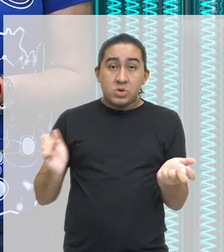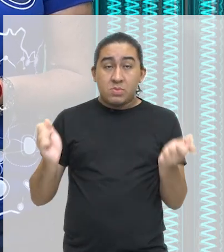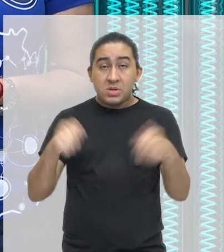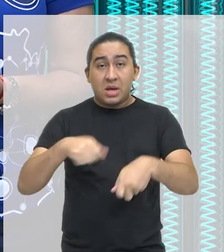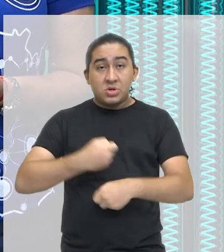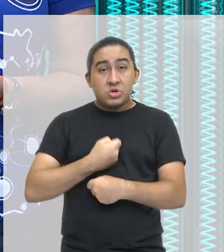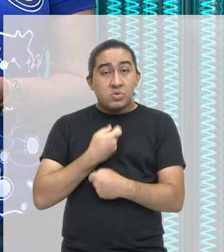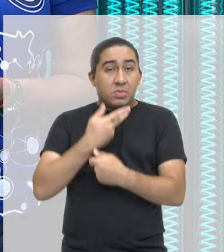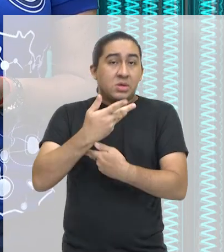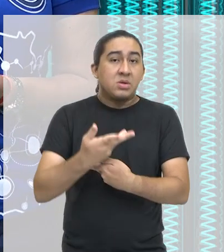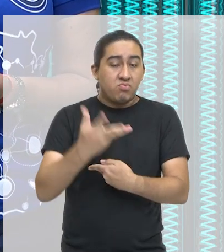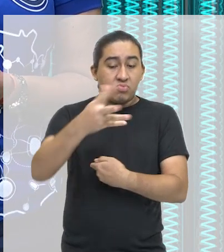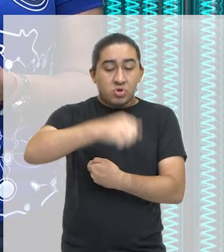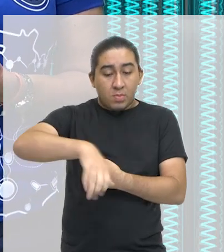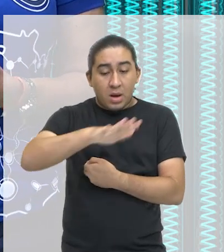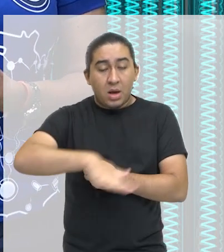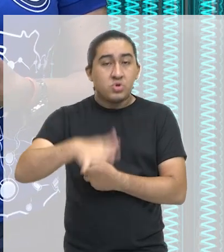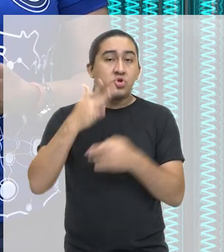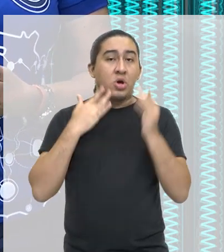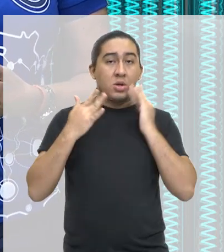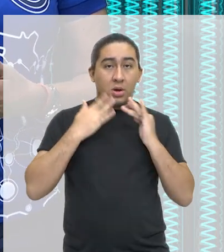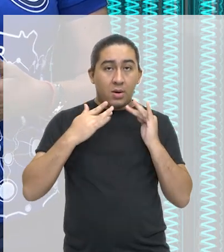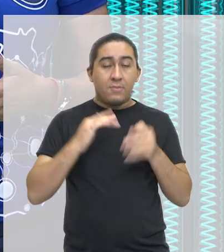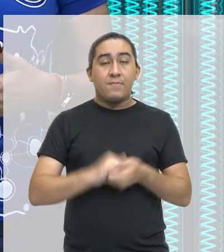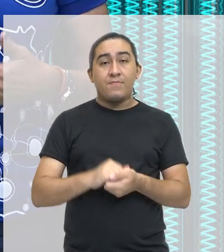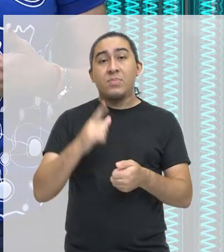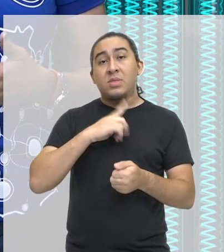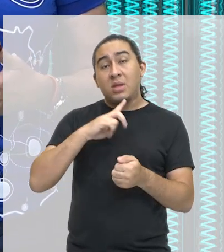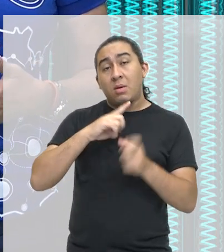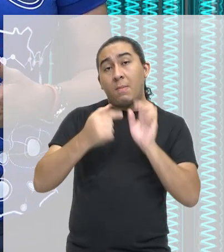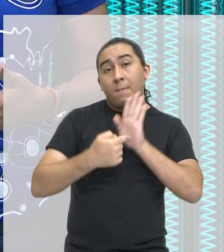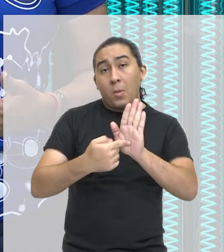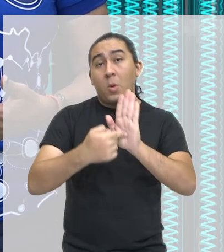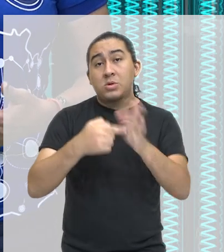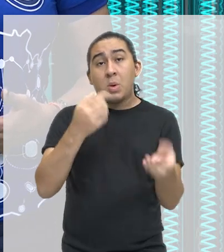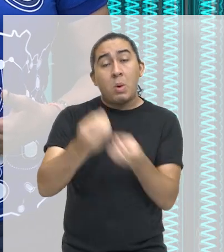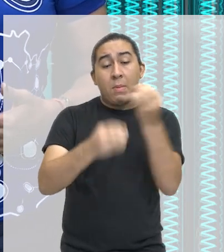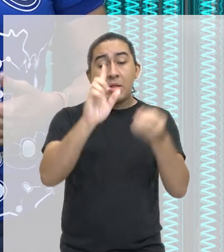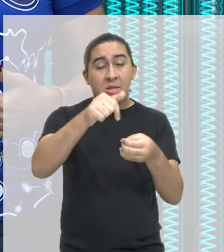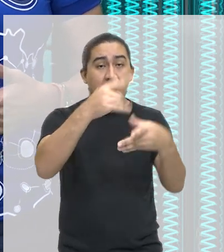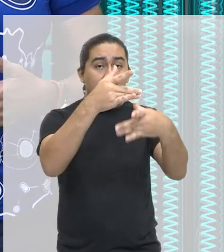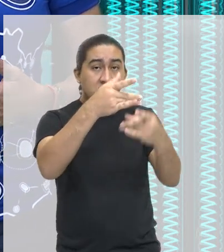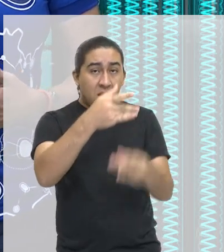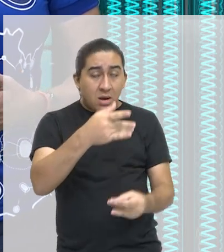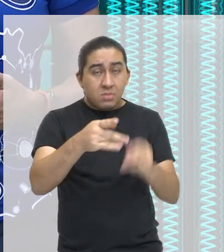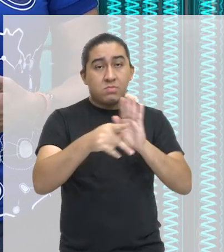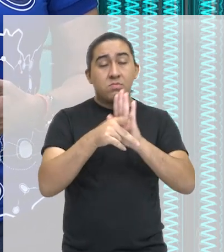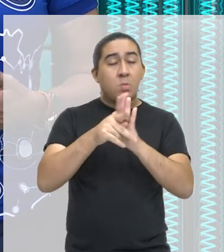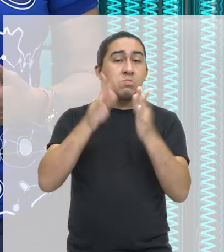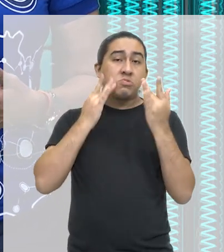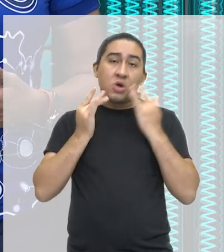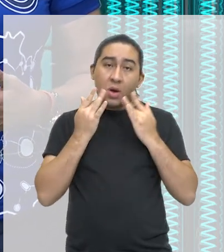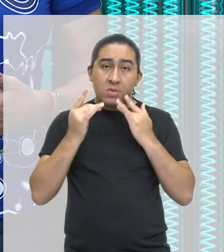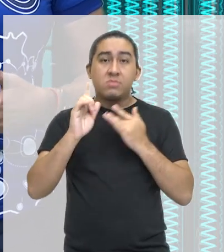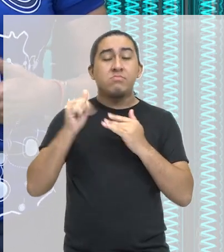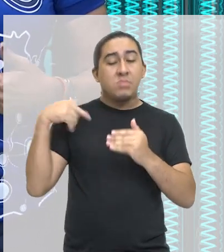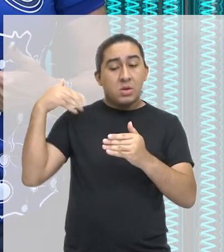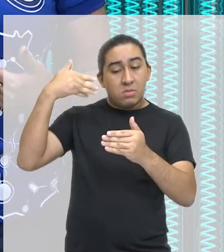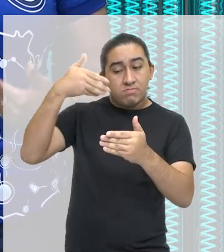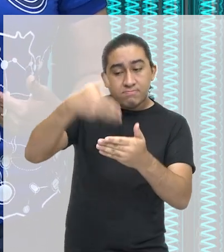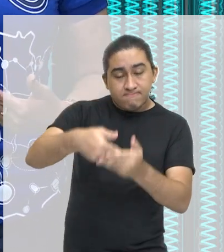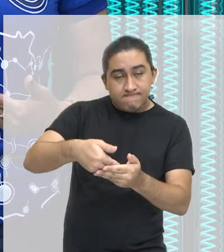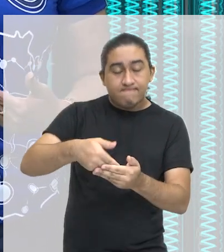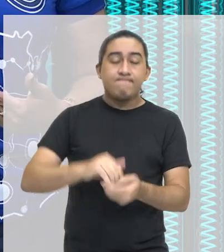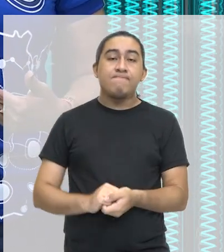as diversas formas de expressão cênica, refletindo a riqueza e a complexidade do teatro